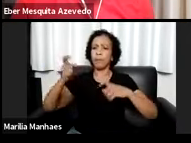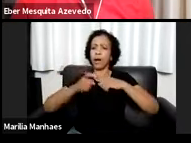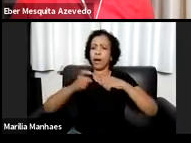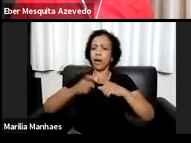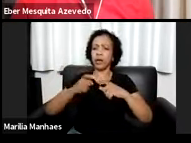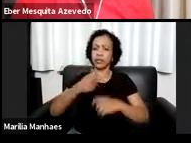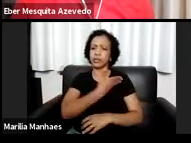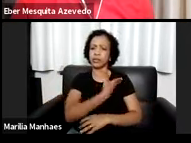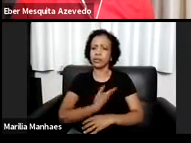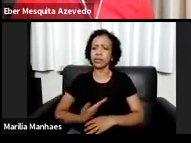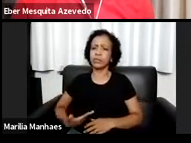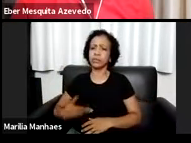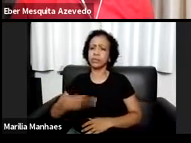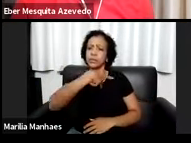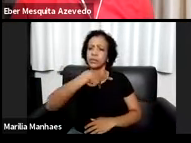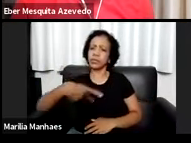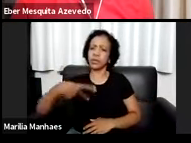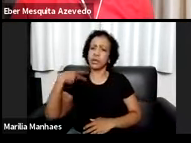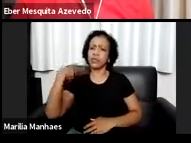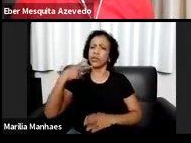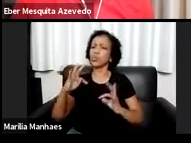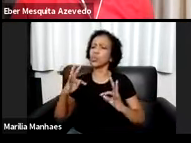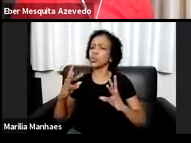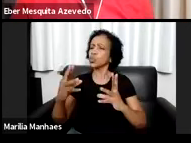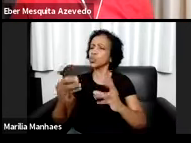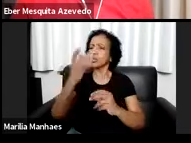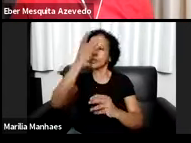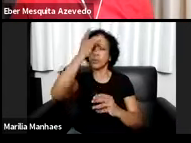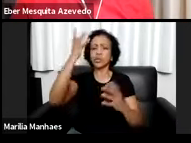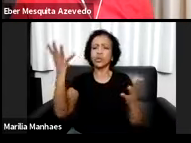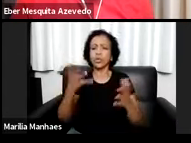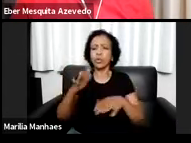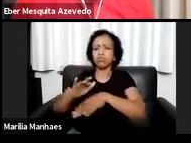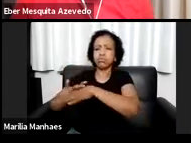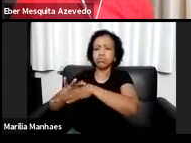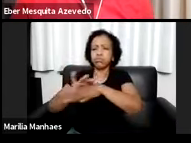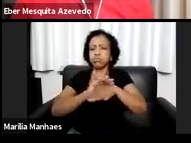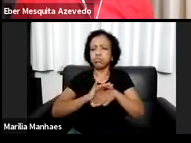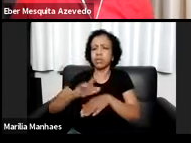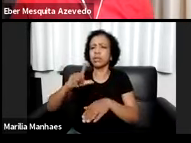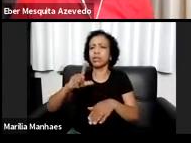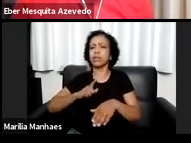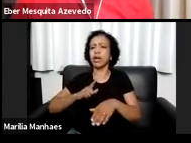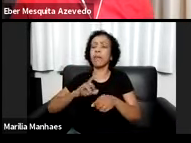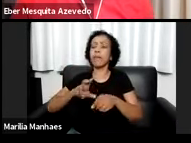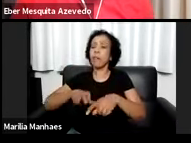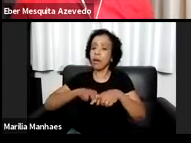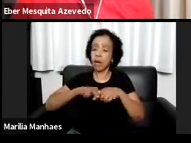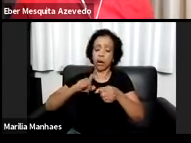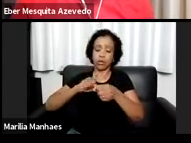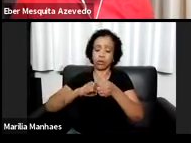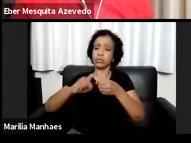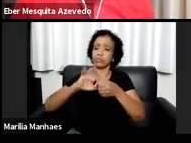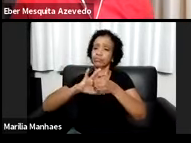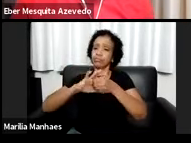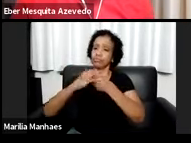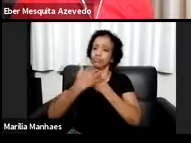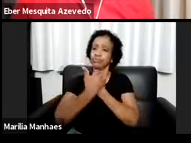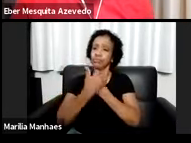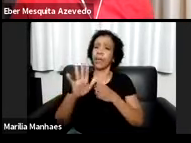da humanidade, de quantos estão enfermos por causa do coronavírus, mas também enfermos